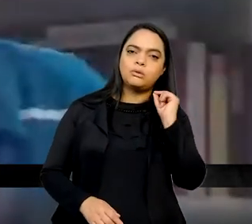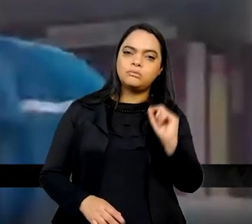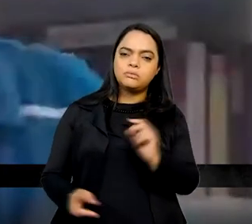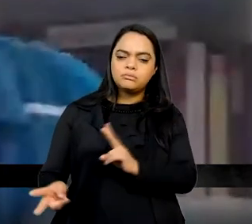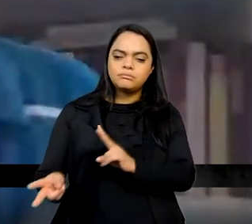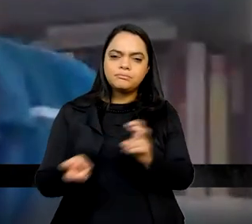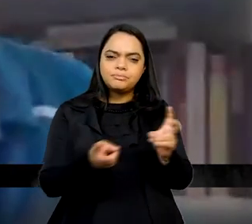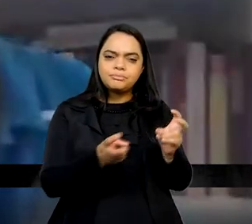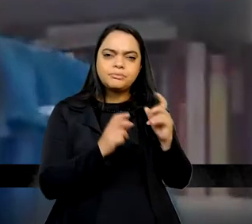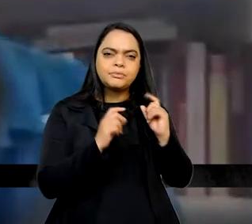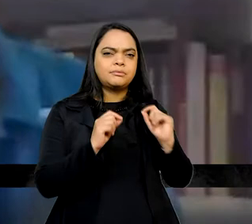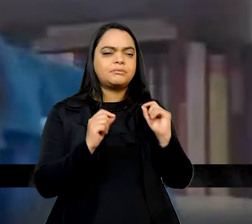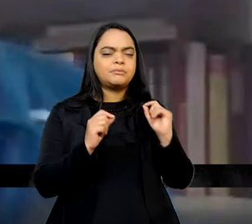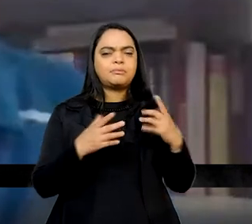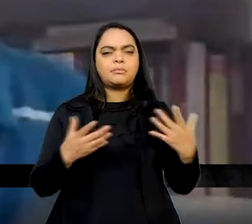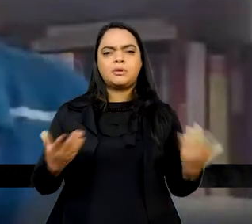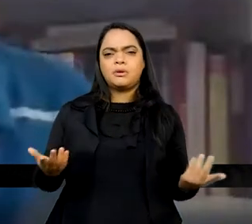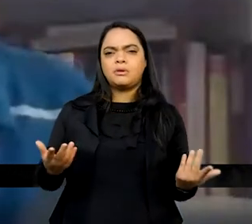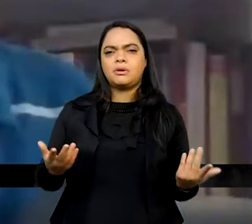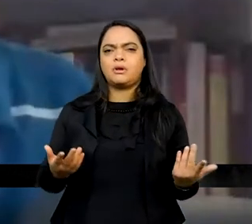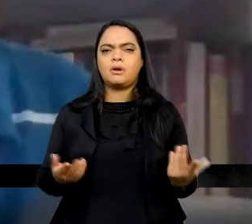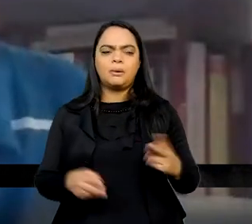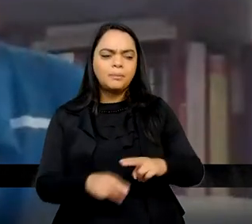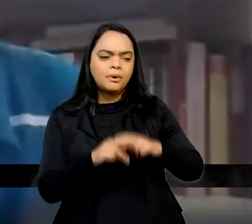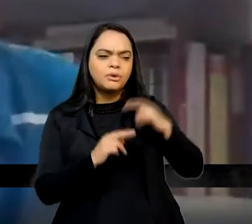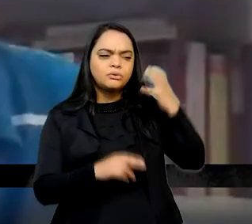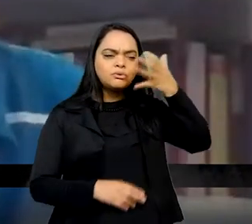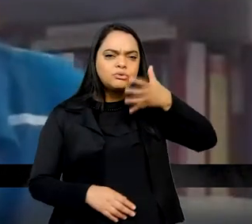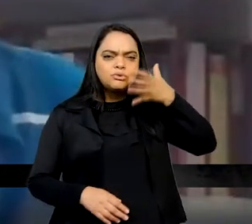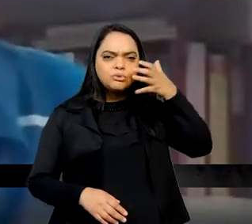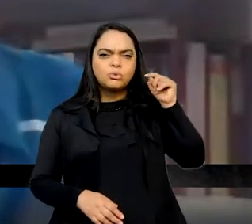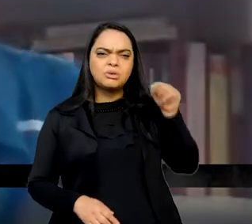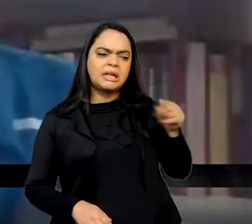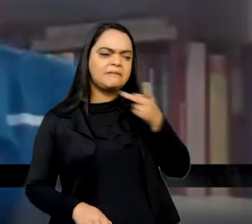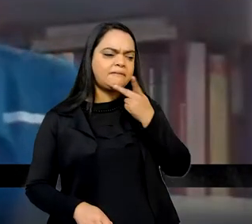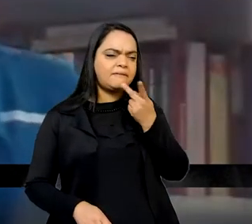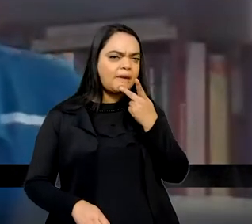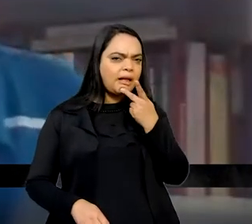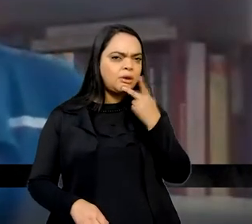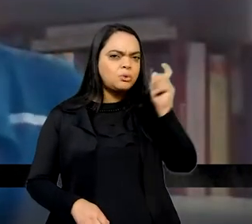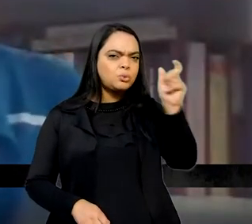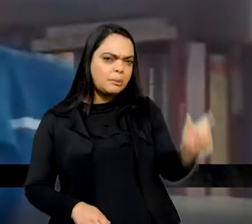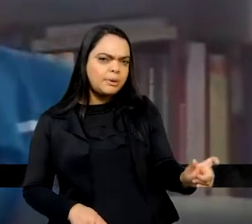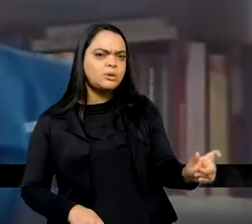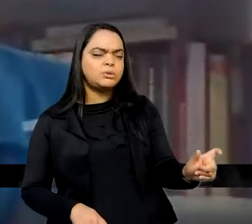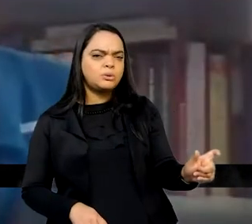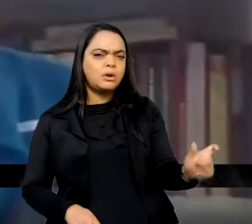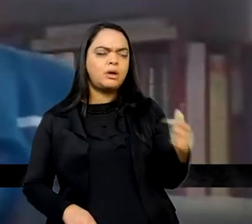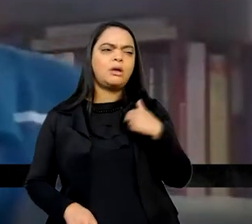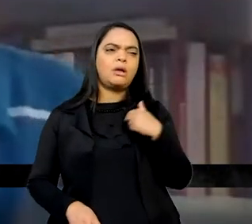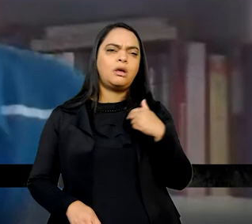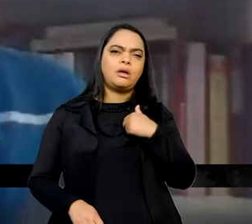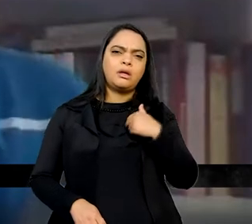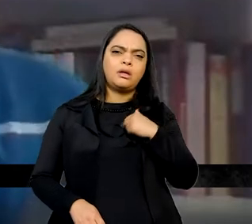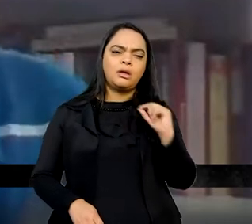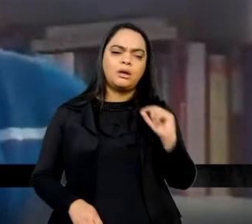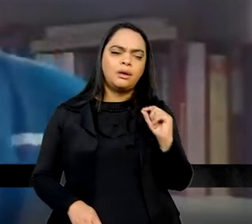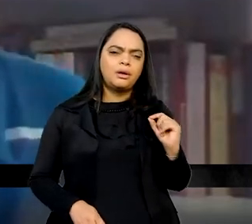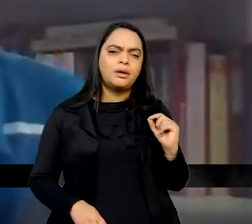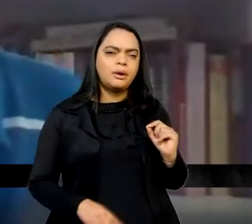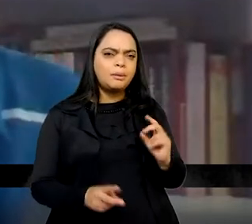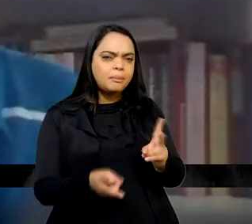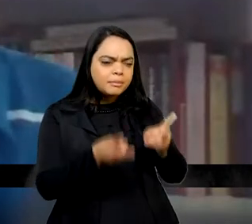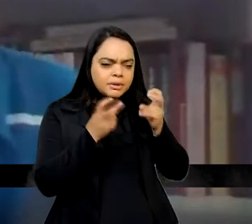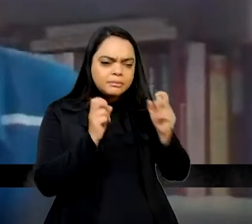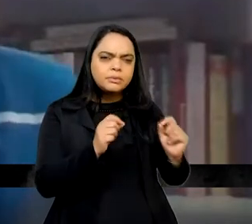alguns, tanto pela linha do pela discurso que ele está falando de alguém. E isso eu pegava muito o governador pelo pé, quando ele